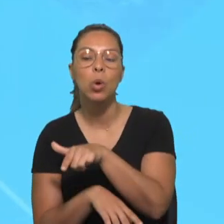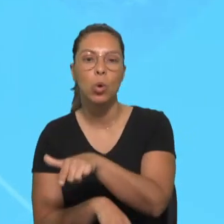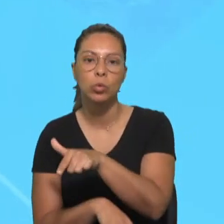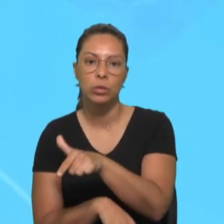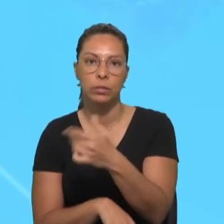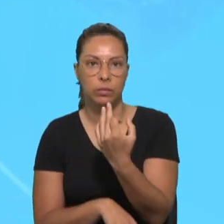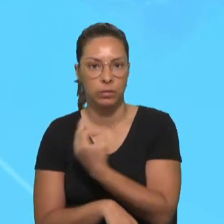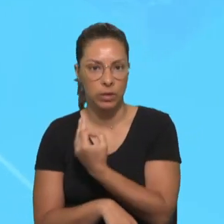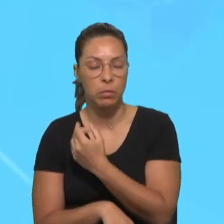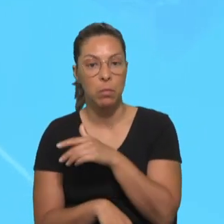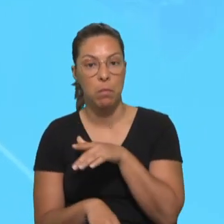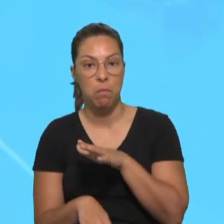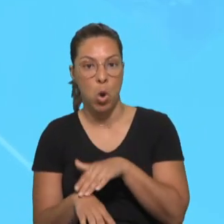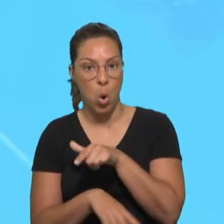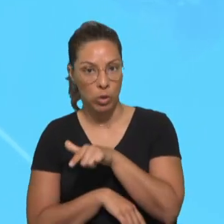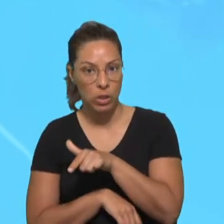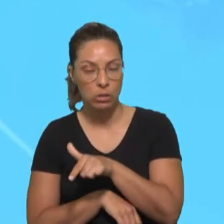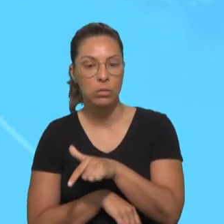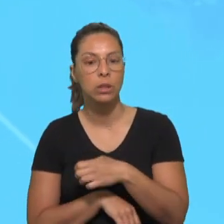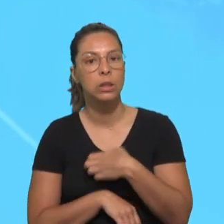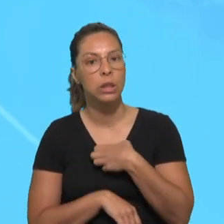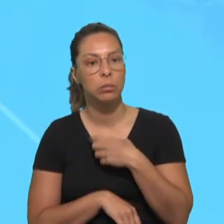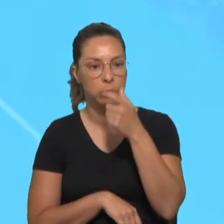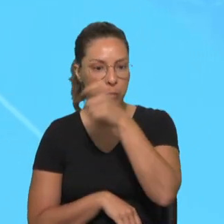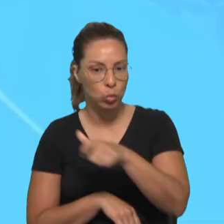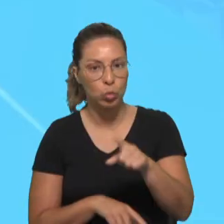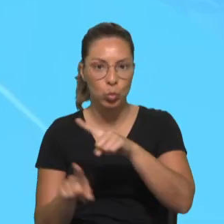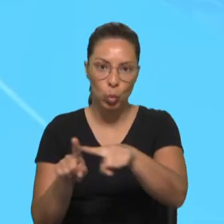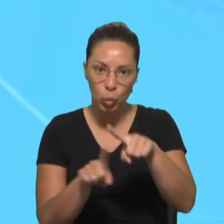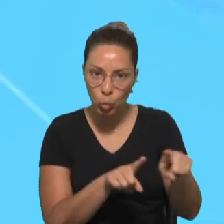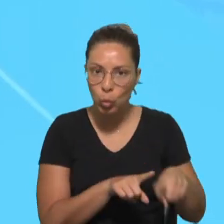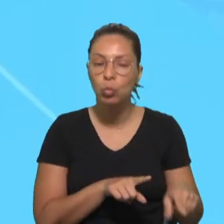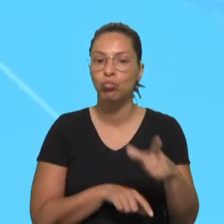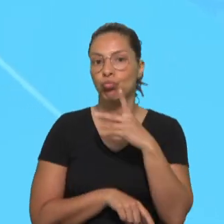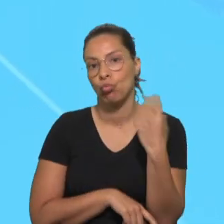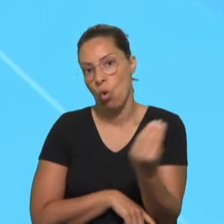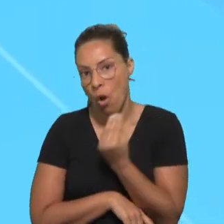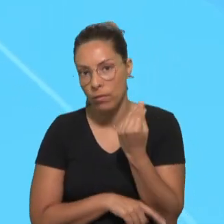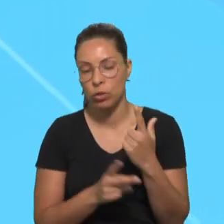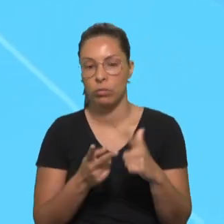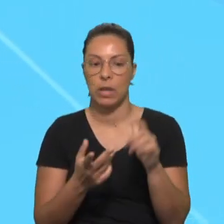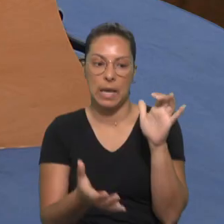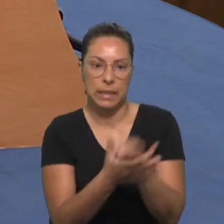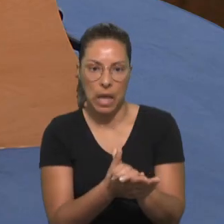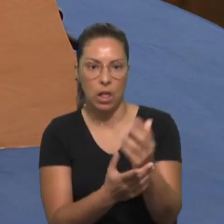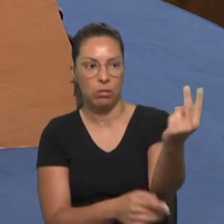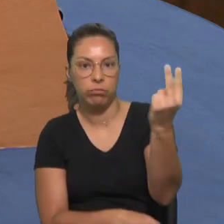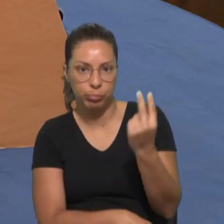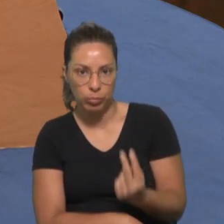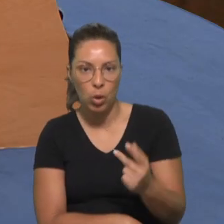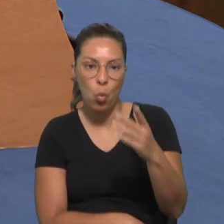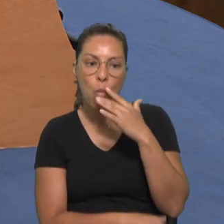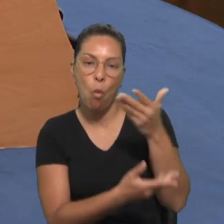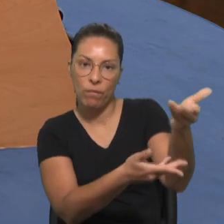Famílias. Também por isso é que convidaram diferentes pessoas, nomeadamente jovens, nomeadamente casais, em diferentes etapas da